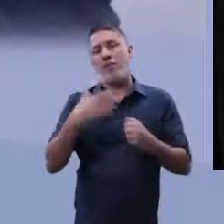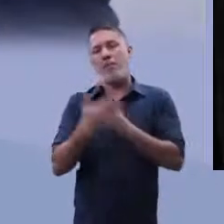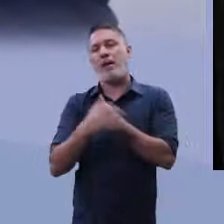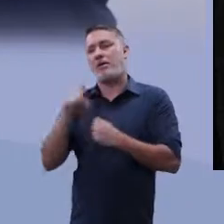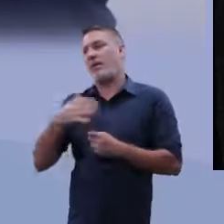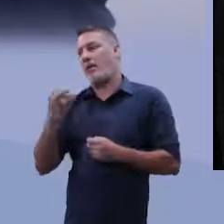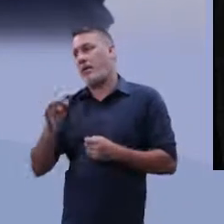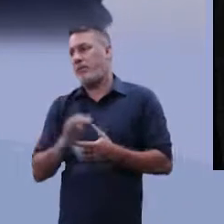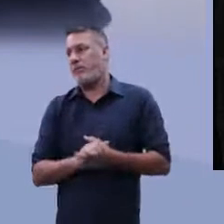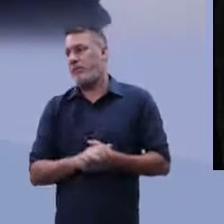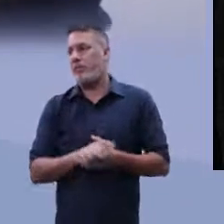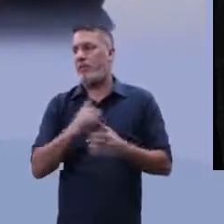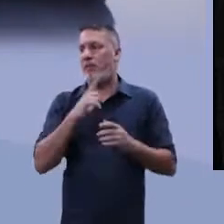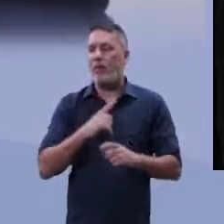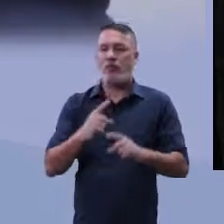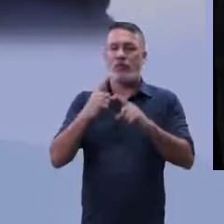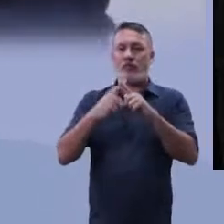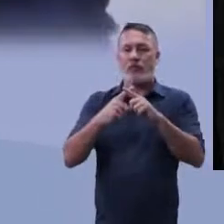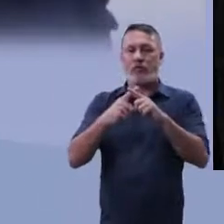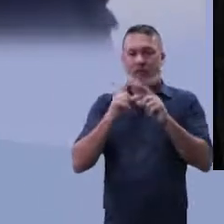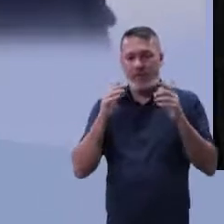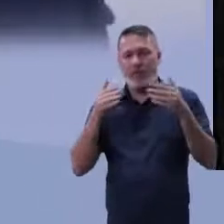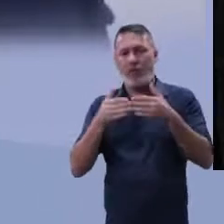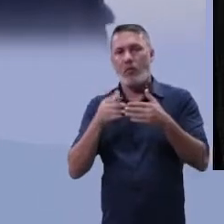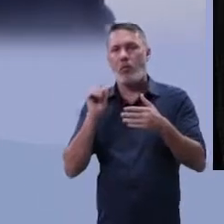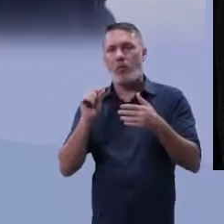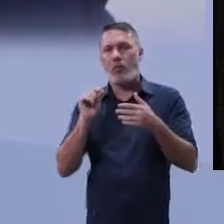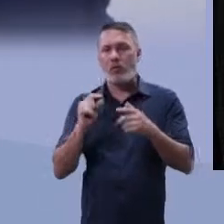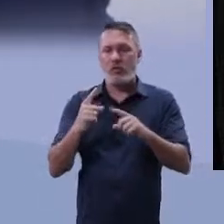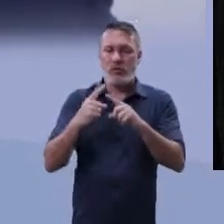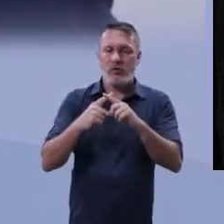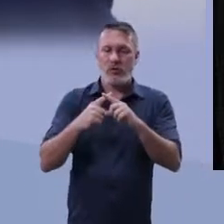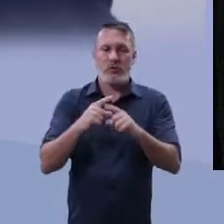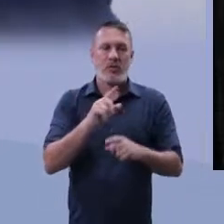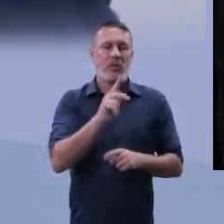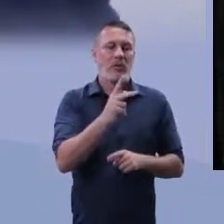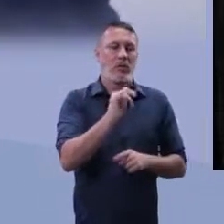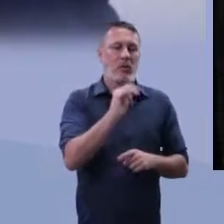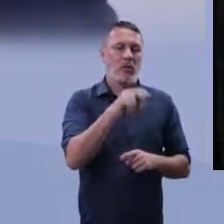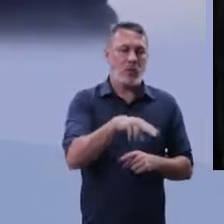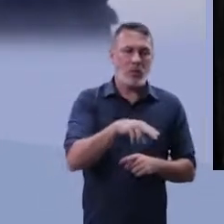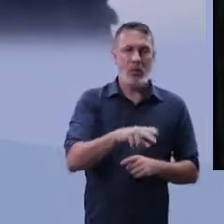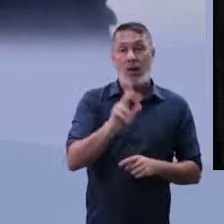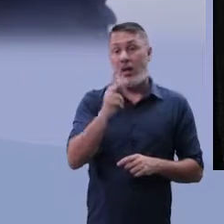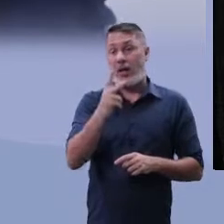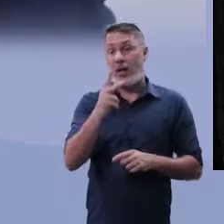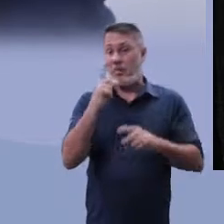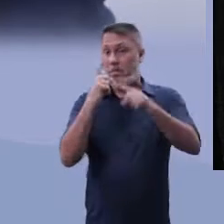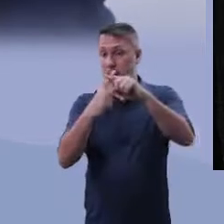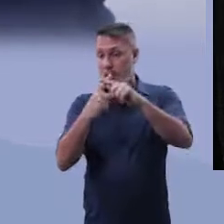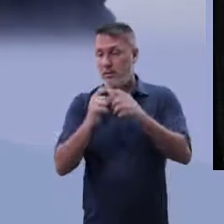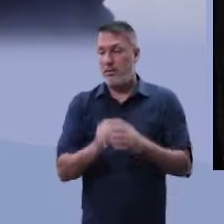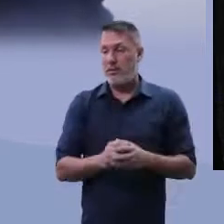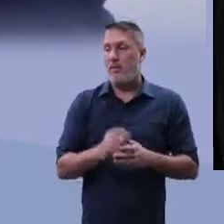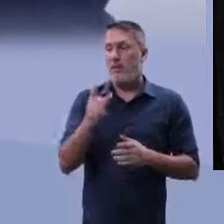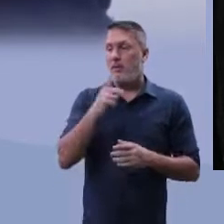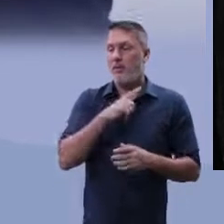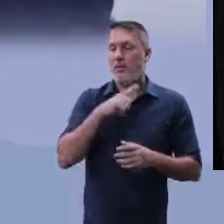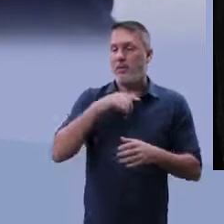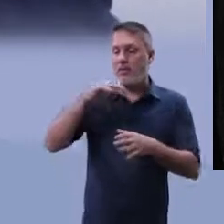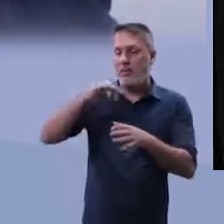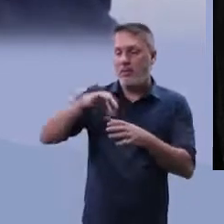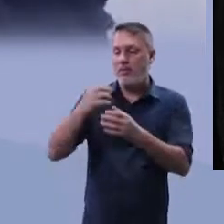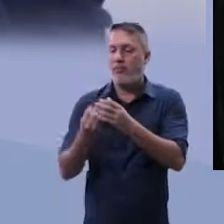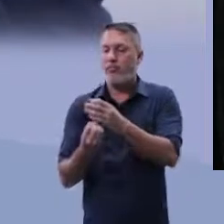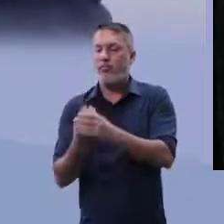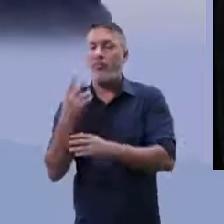10. Aí você sabe que a base é o 10. Em que x é a concentração de íon hidrogênio, o H+,